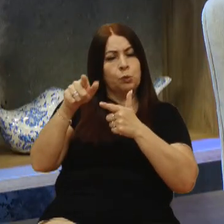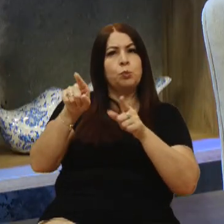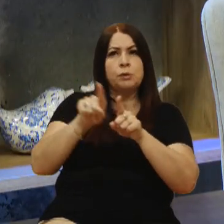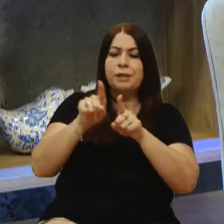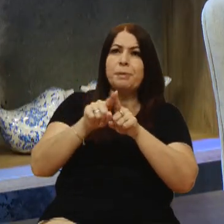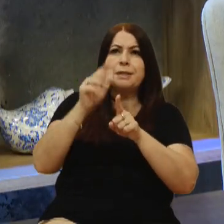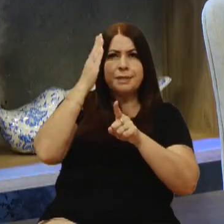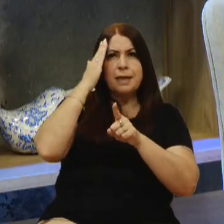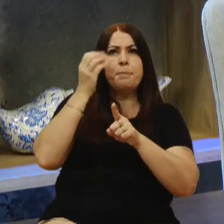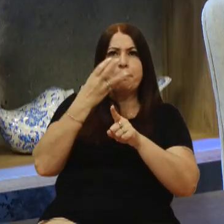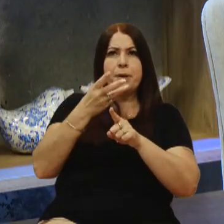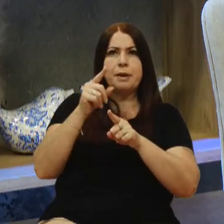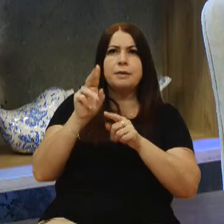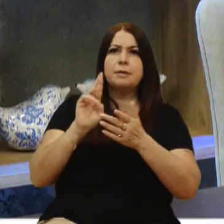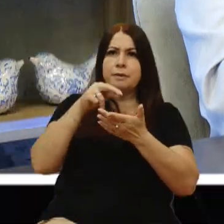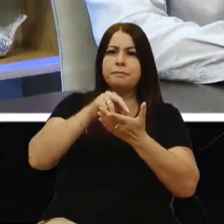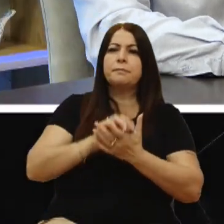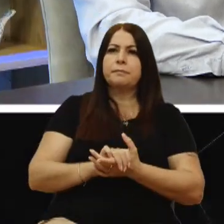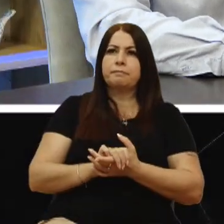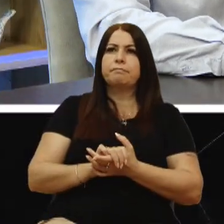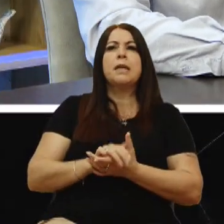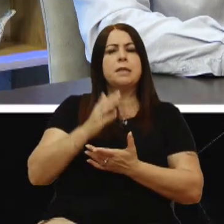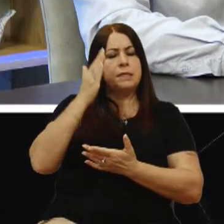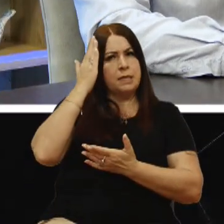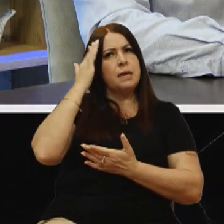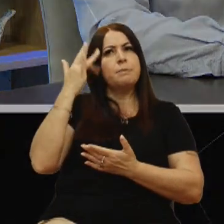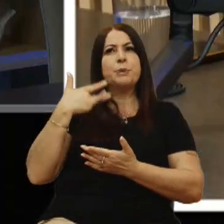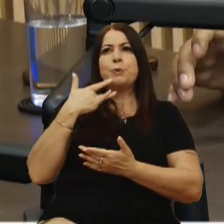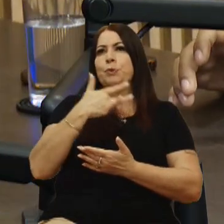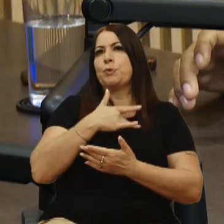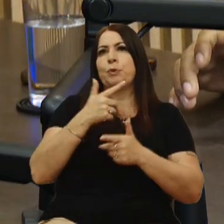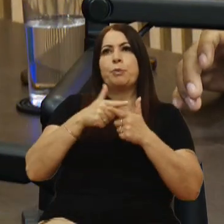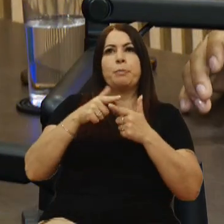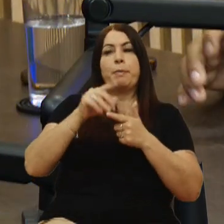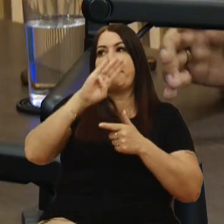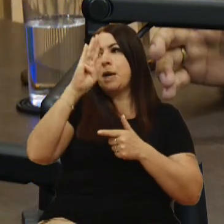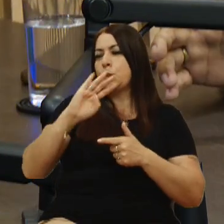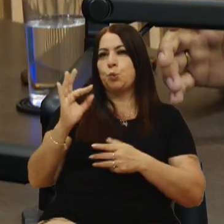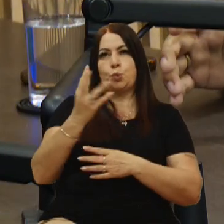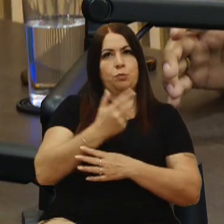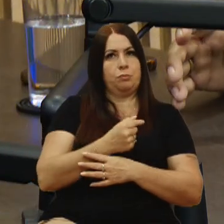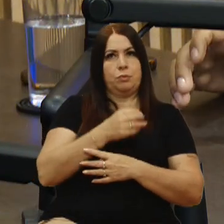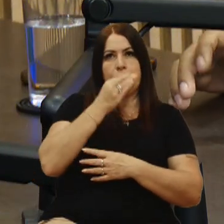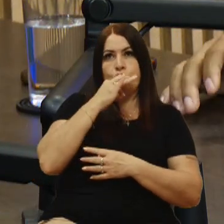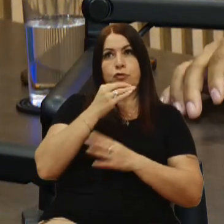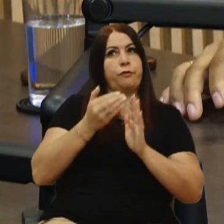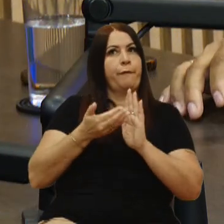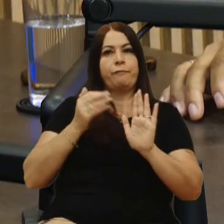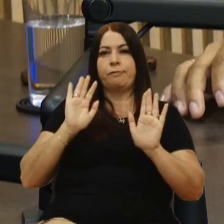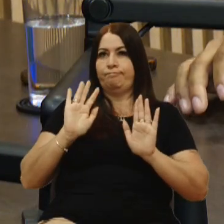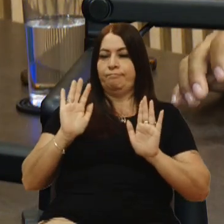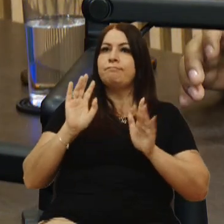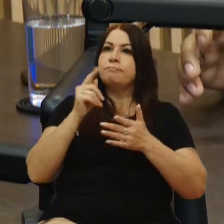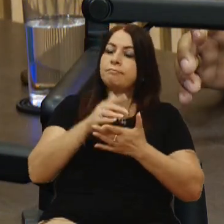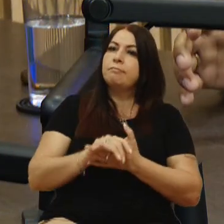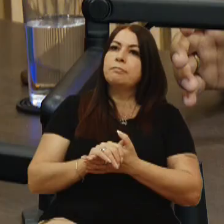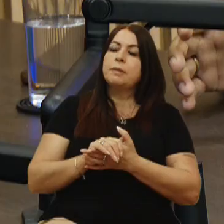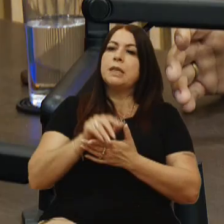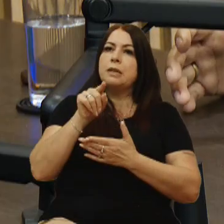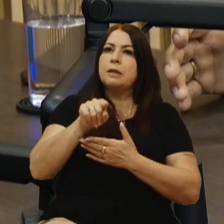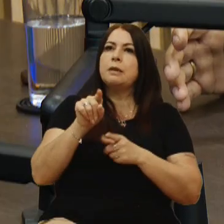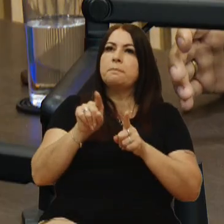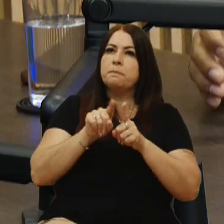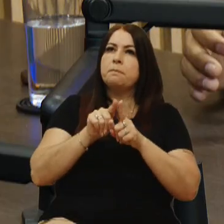também sabe muito bem dessa realidade. A gente sabe que a saúde é um problema nacional. Caxias do Sul não foge disso, mas